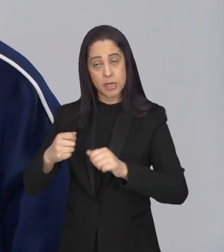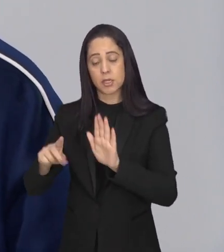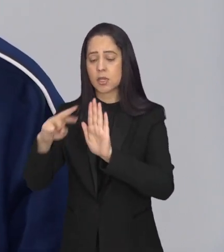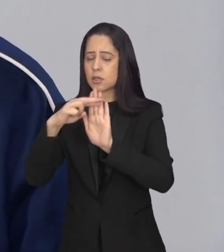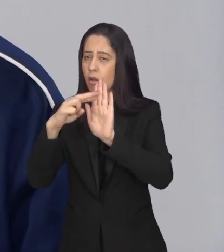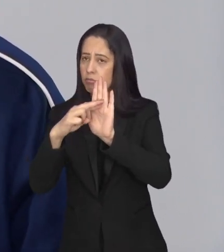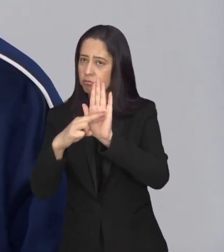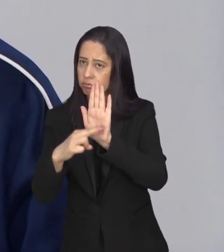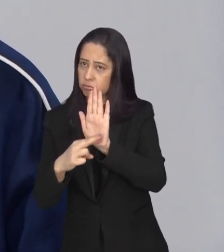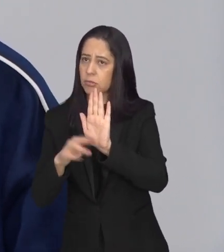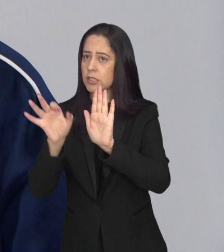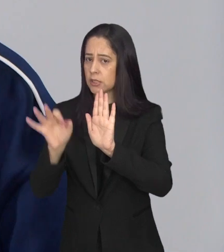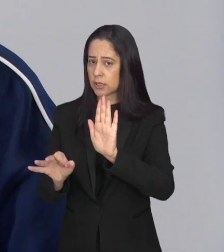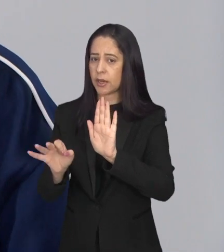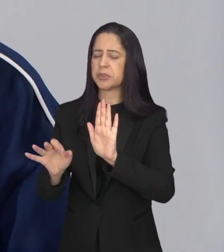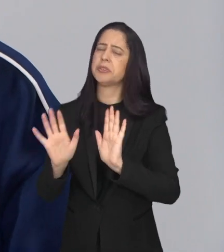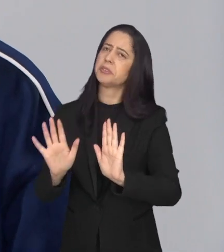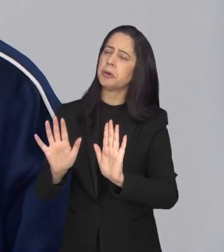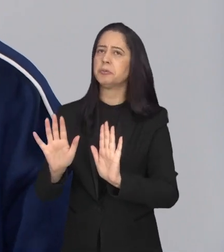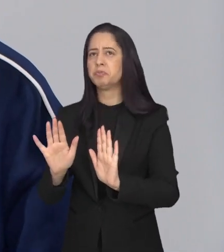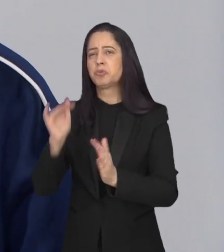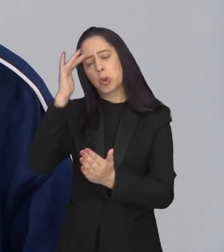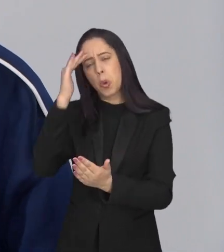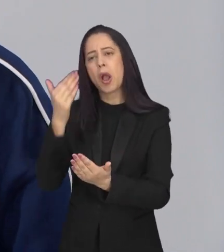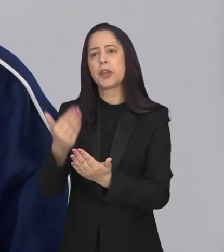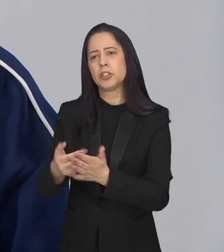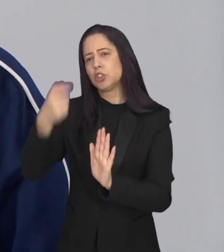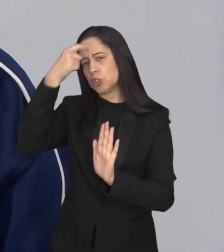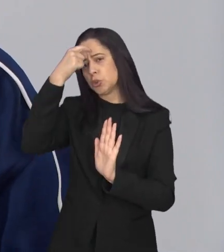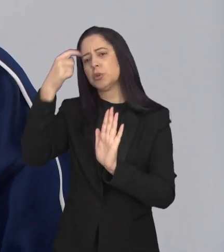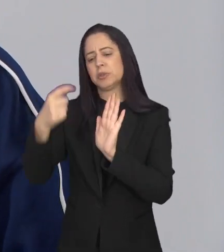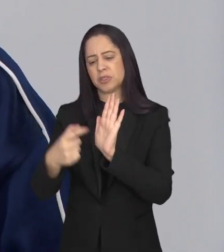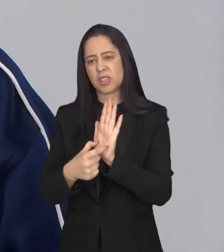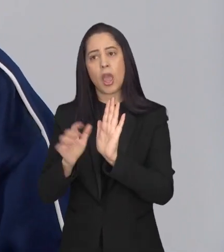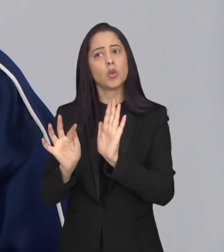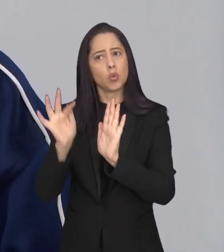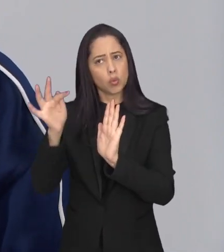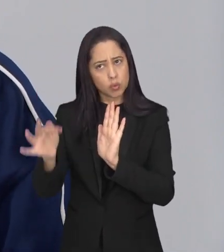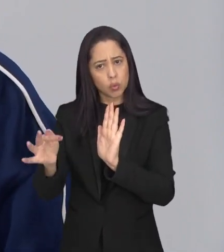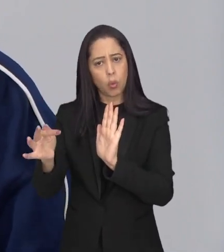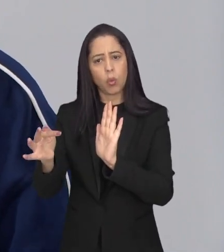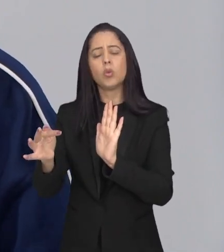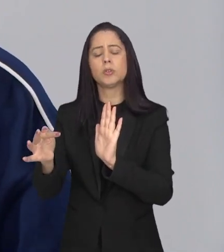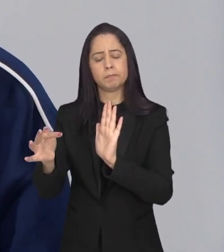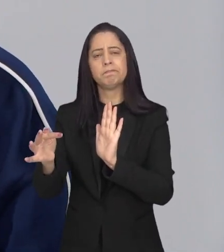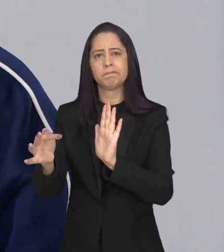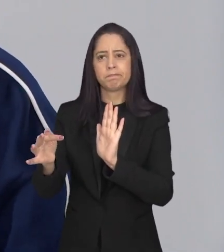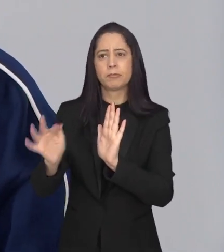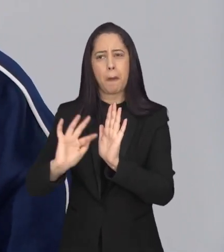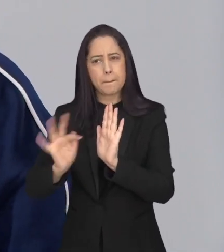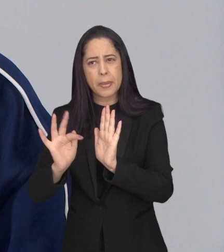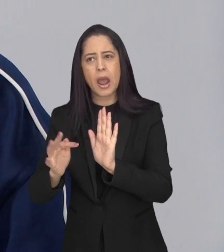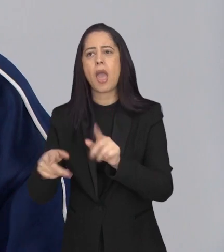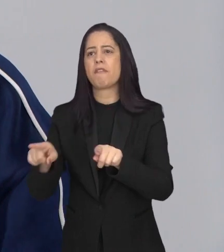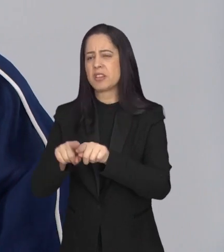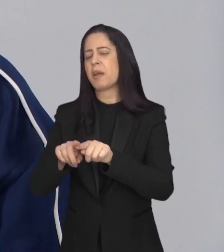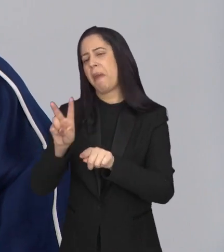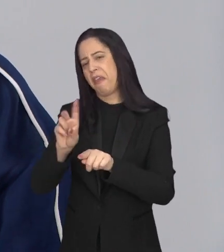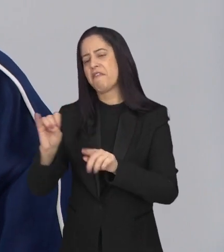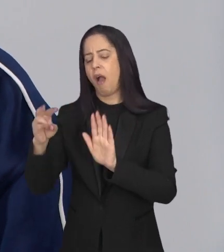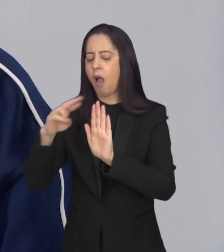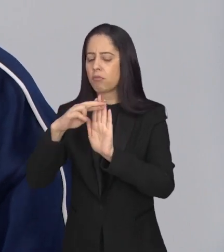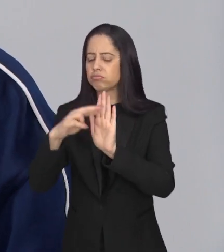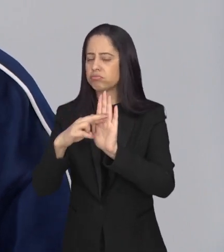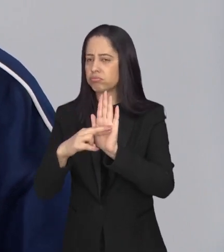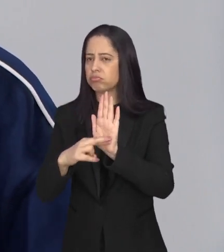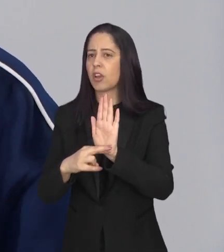existe uma regulamentação. Então, eu creio que a inteligência artificial também ela deva seguir esse